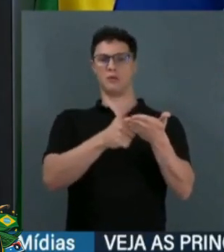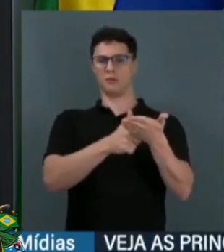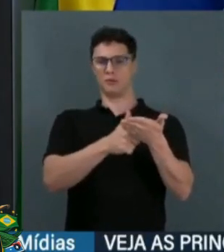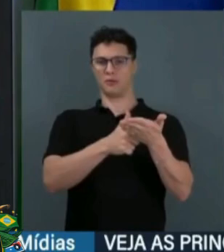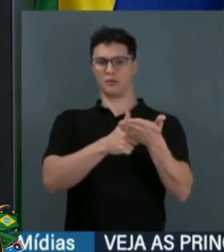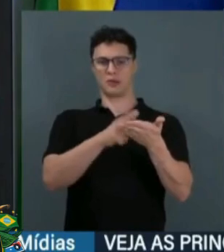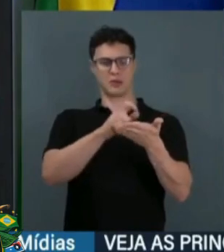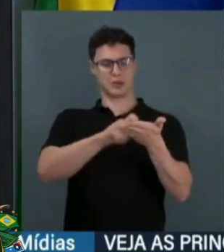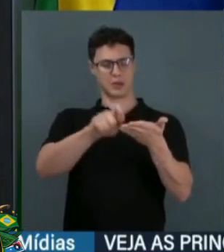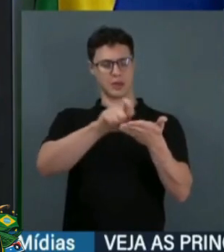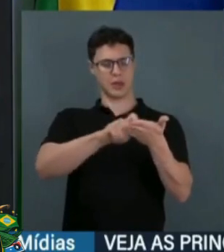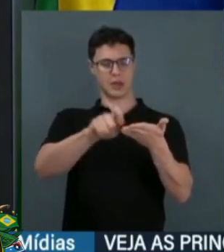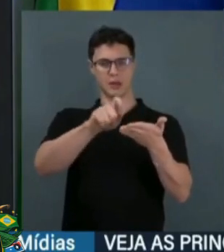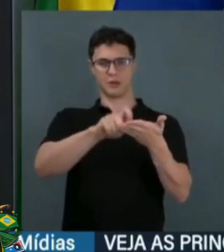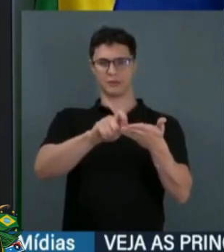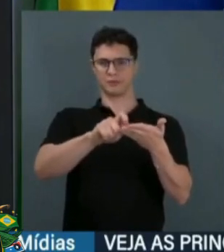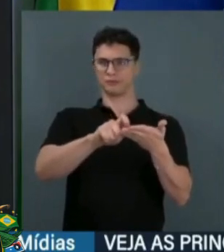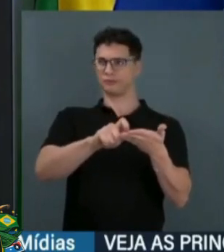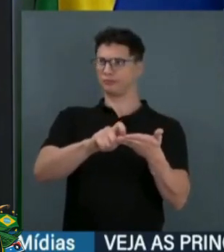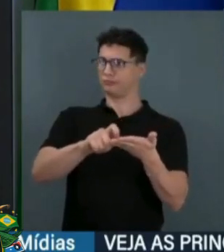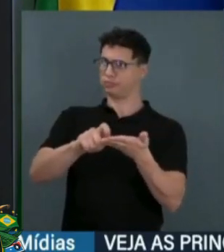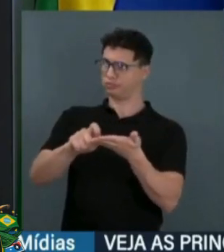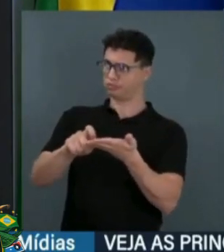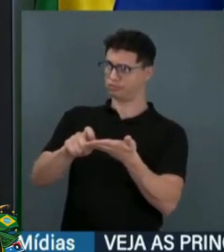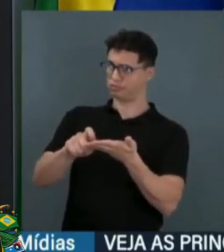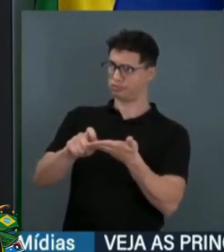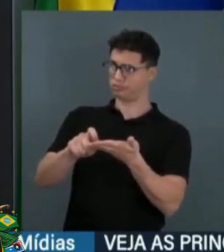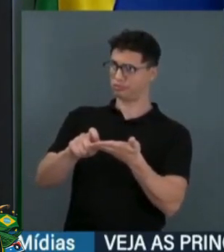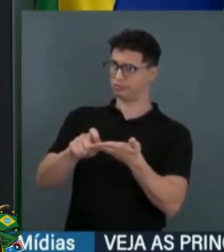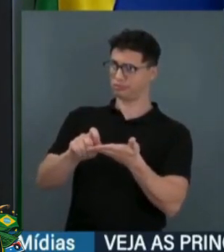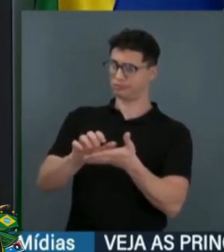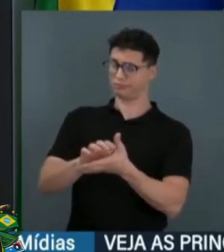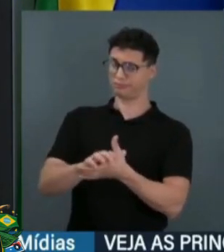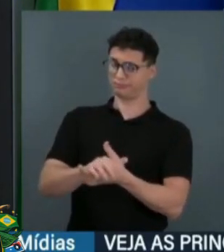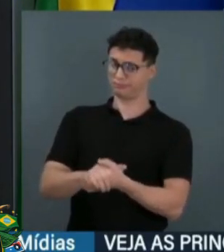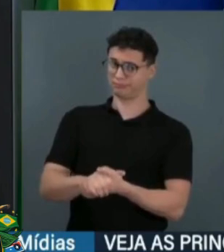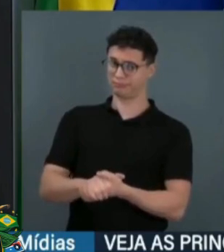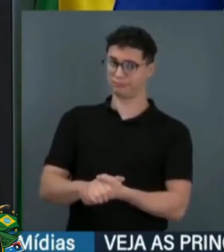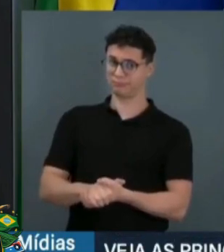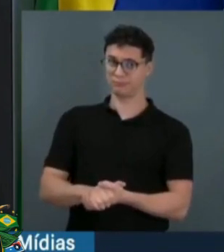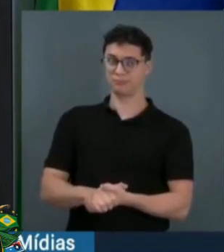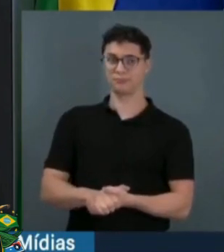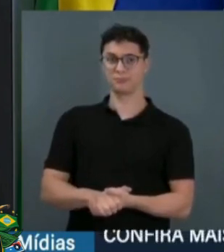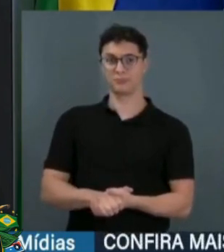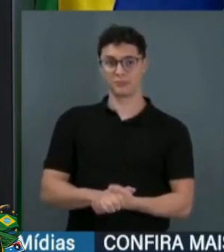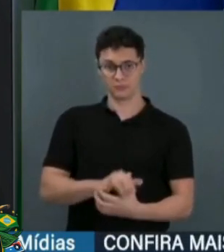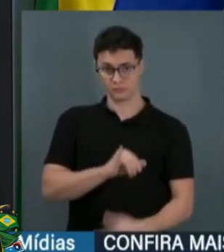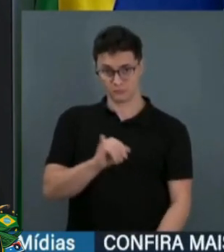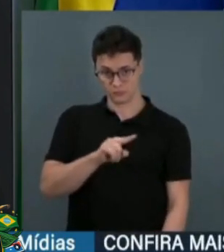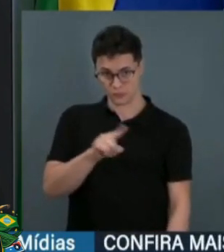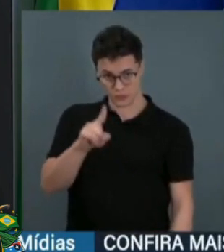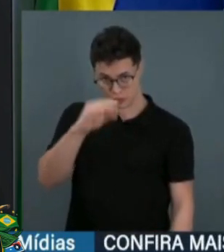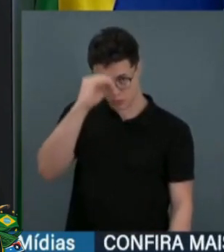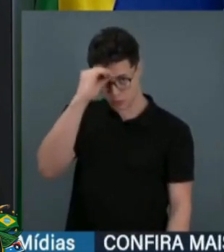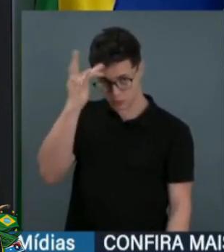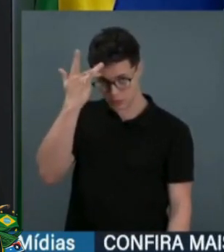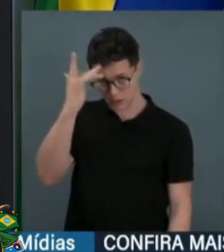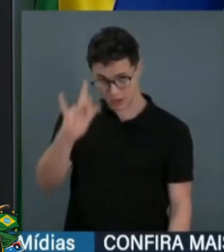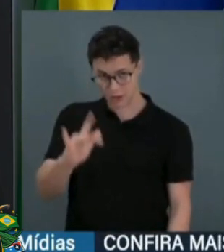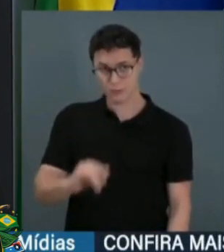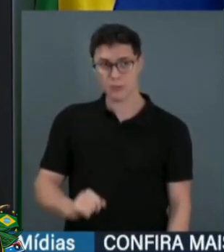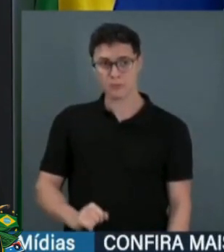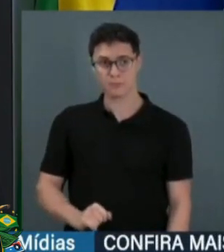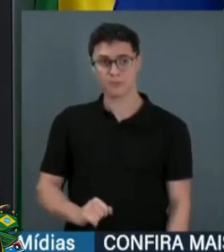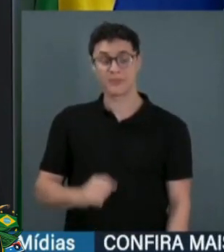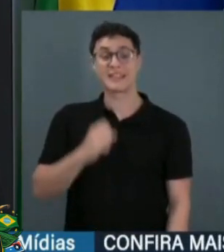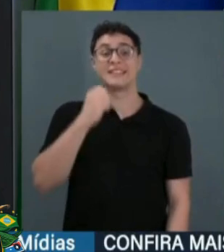coisas, mais úteis do que pelas faculdades. Para quem não sabe, Brasil, senador só